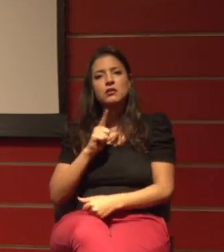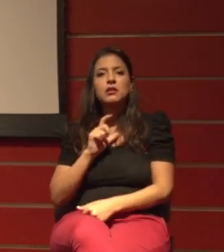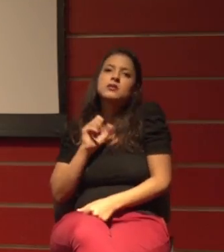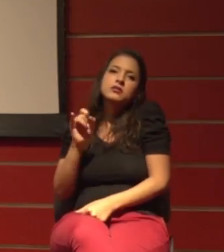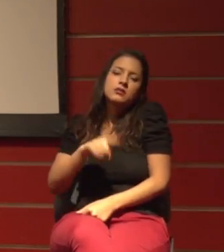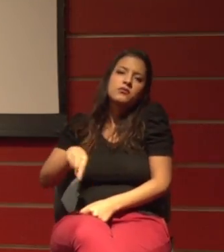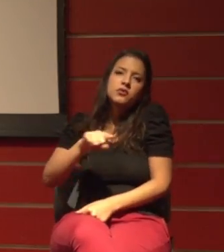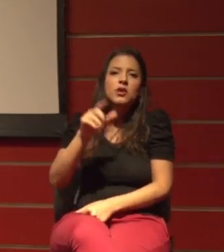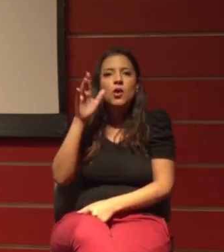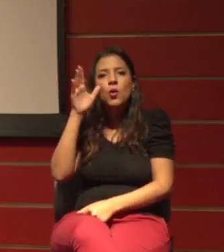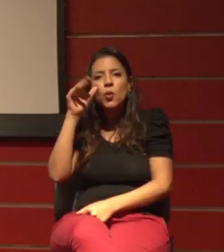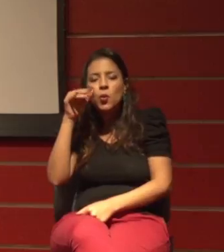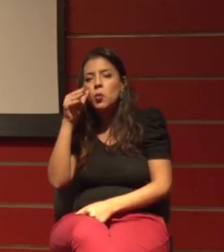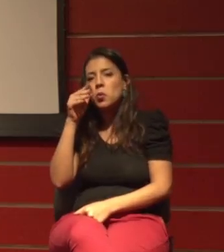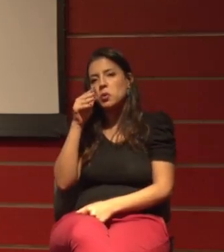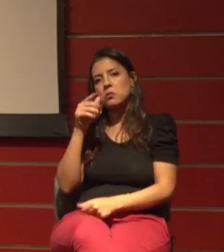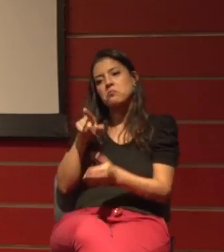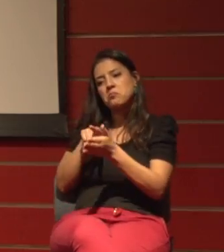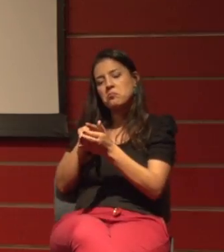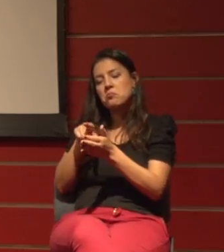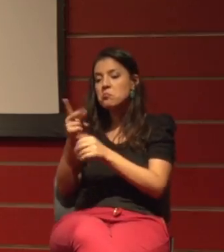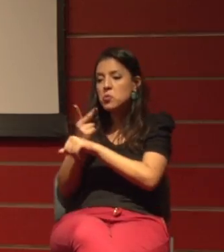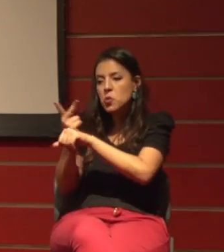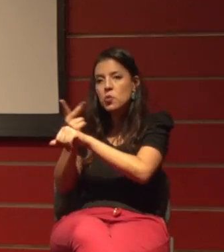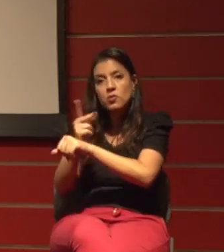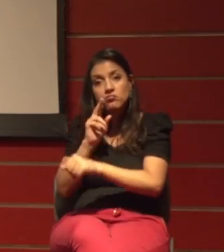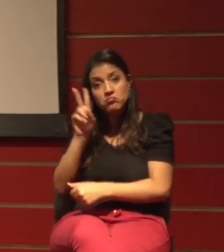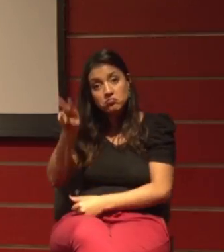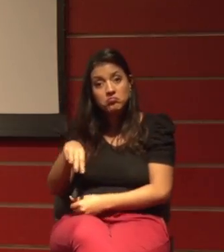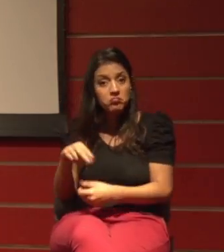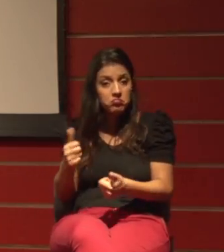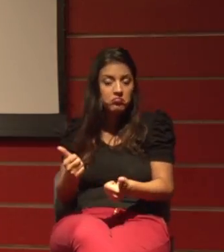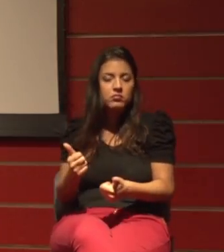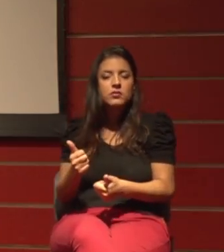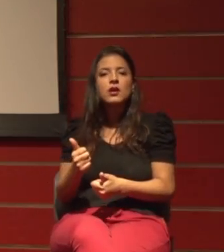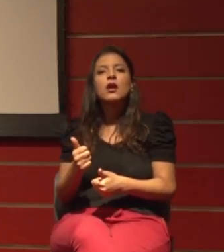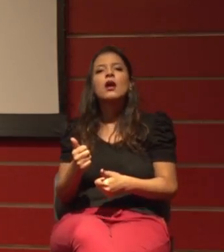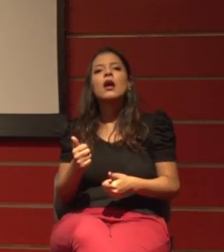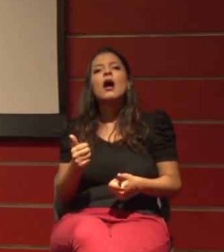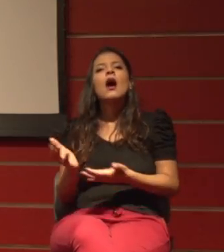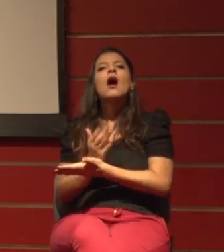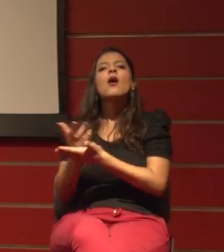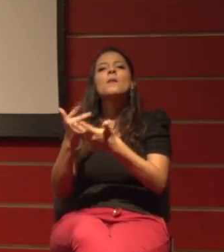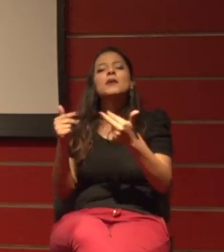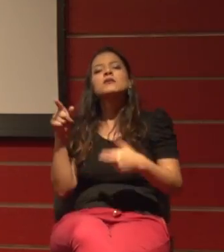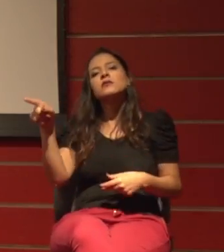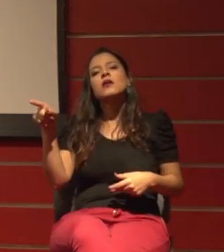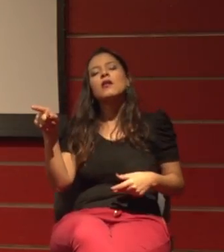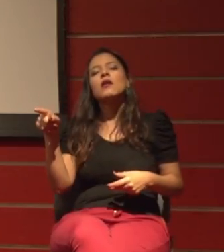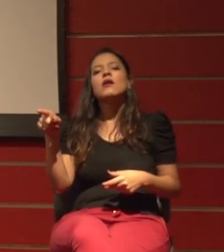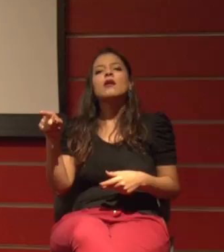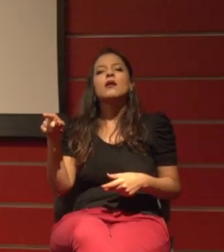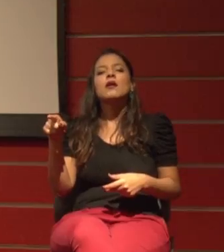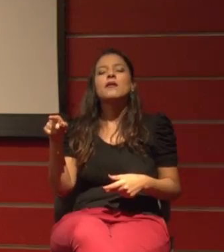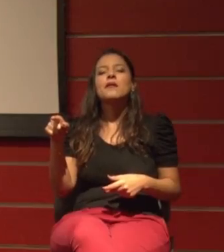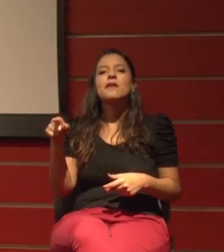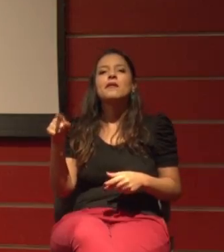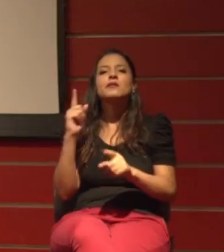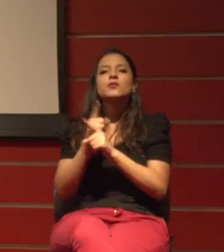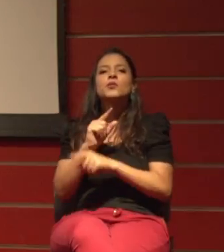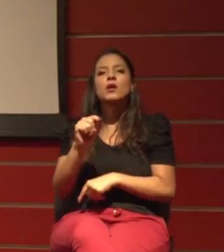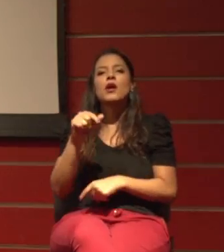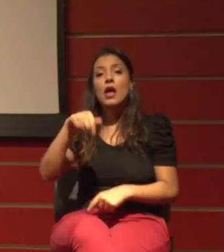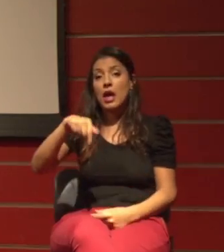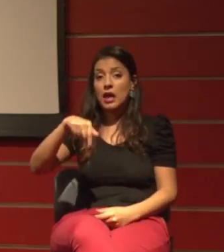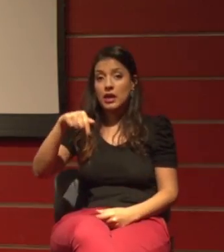eh procurar depois e ou seja alguma das coisas que ela des ou se o o escritor brasileiro ele